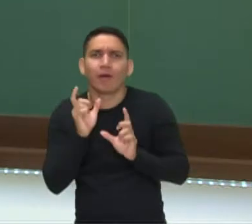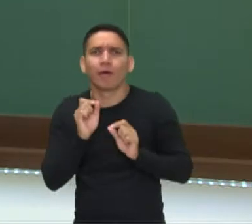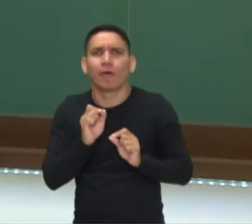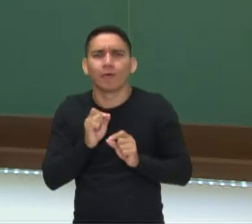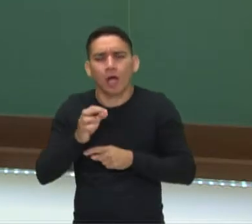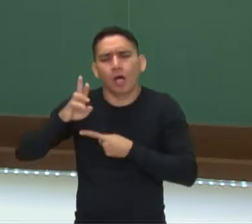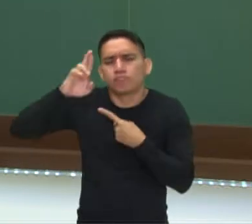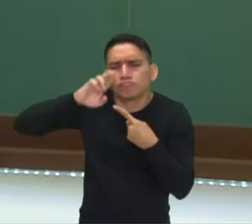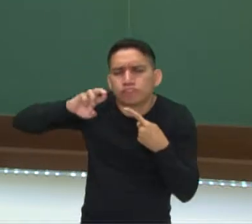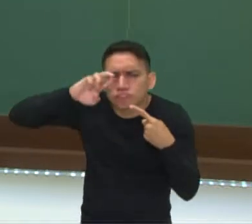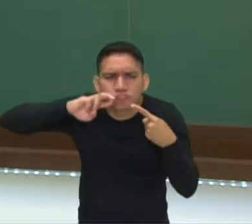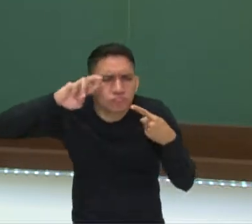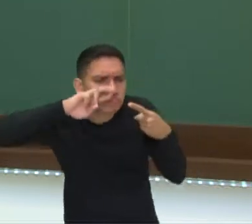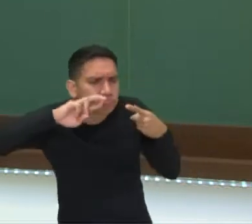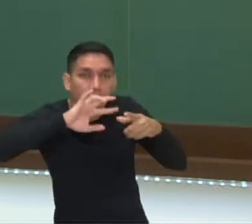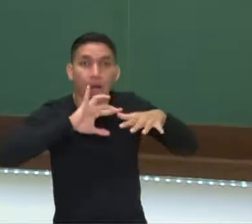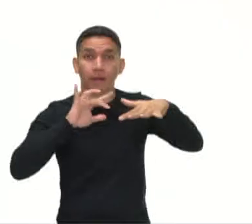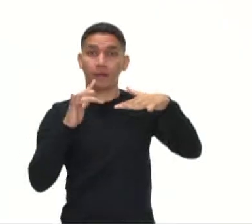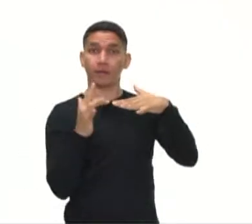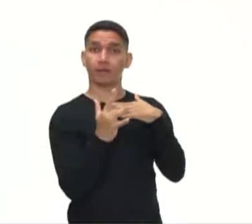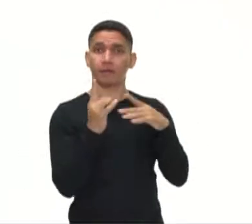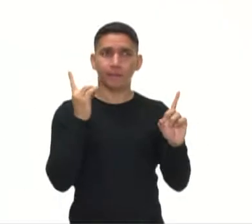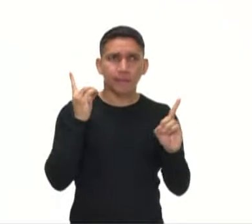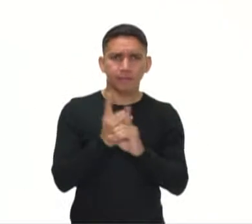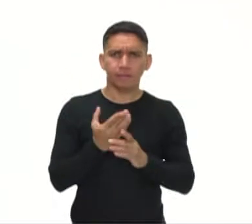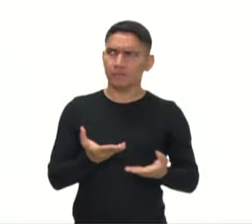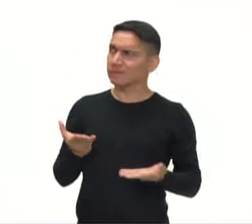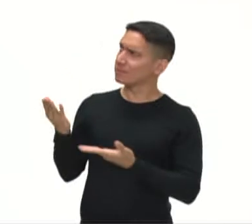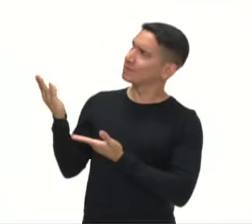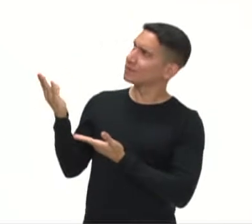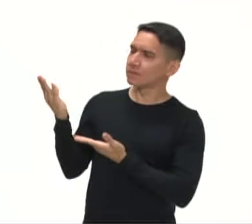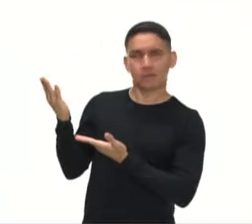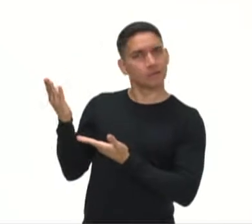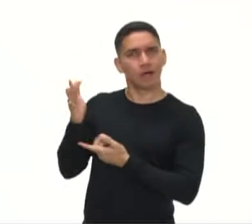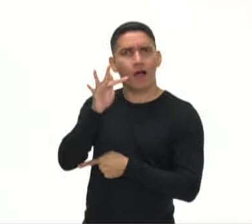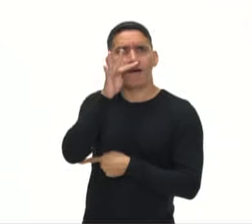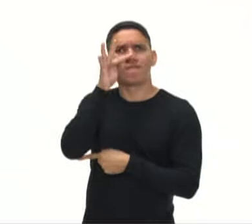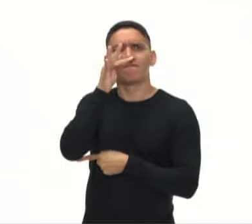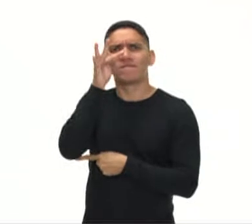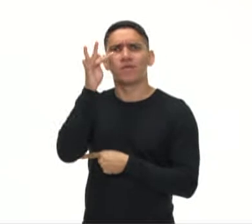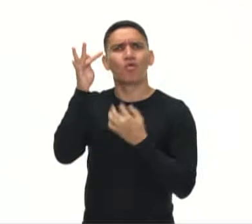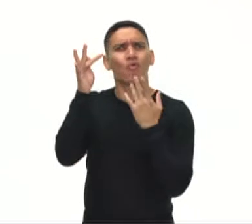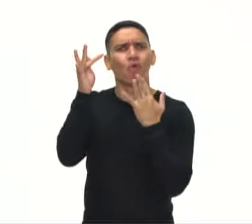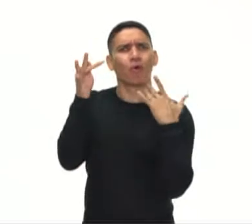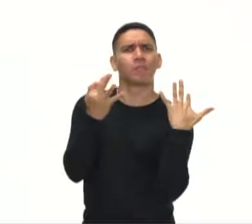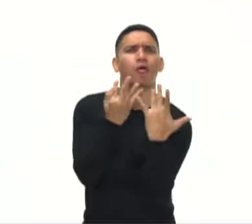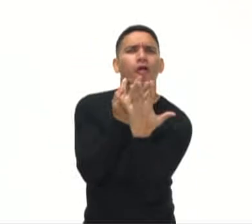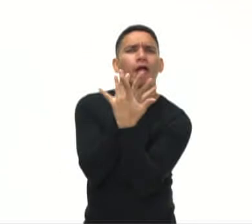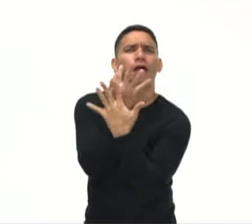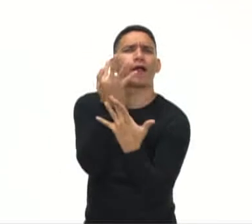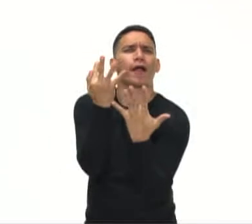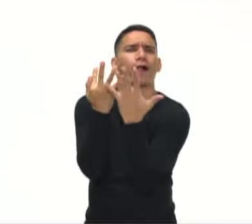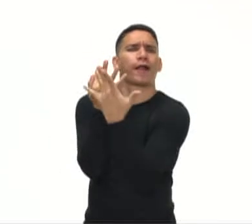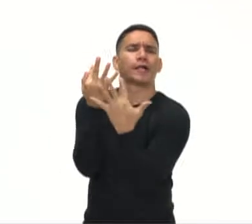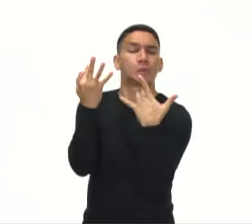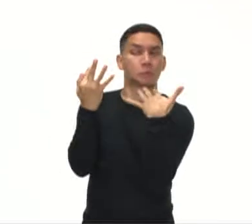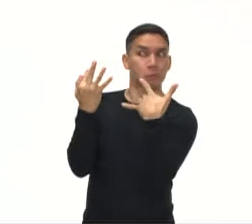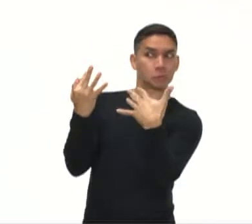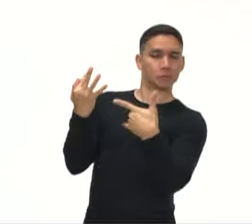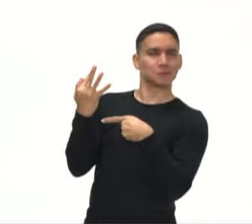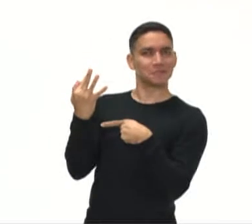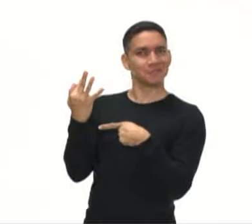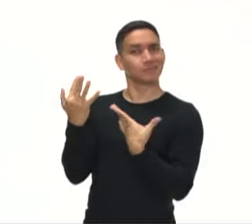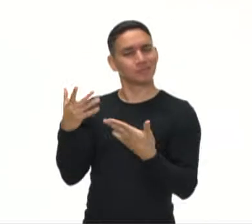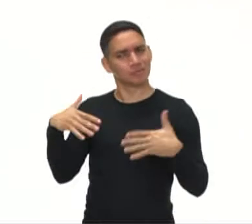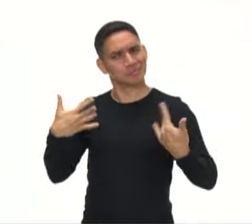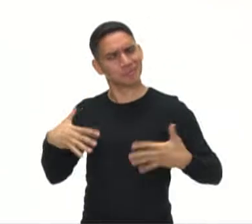estava conferindo as suas redes sociais quando ele se deparou com essa flor, com todas essas pétalas bem coloridas.